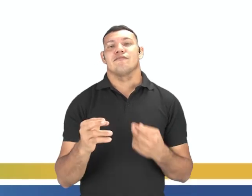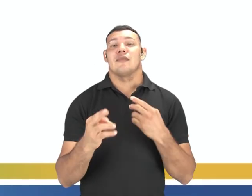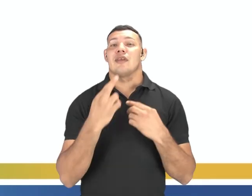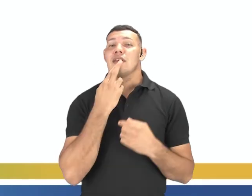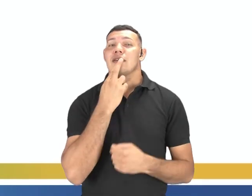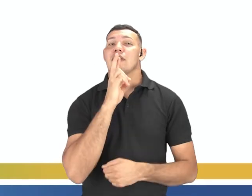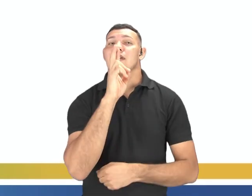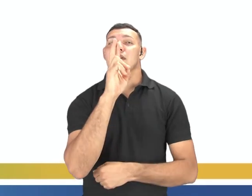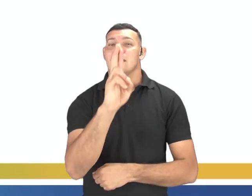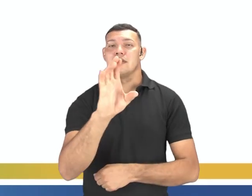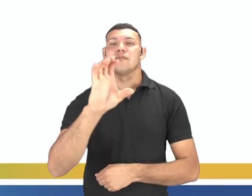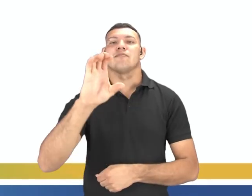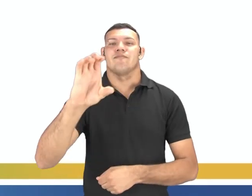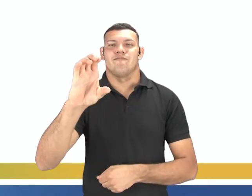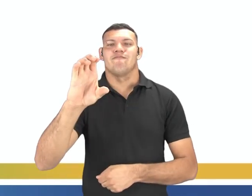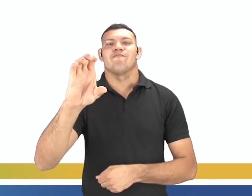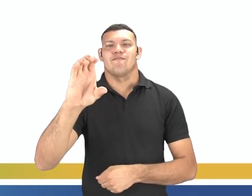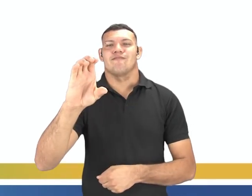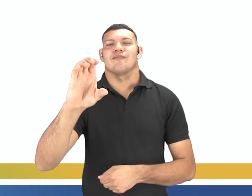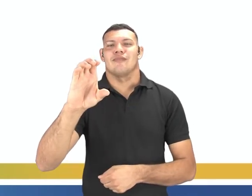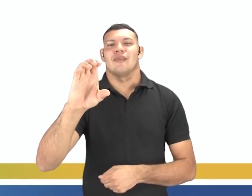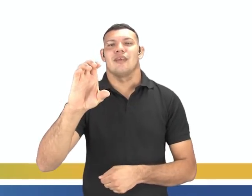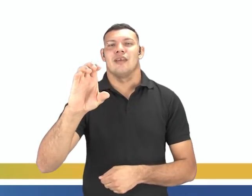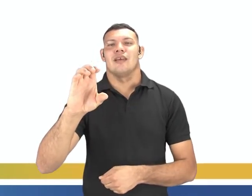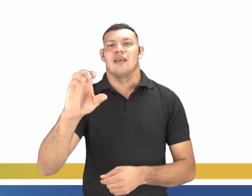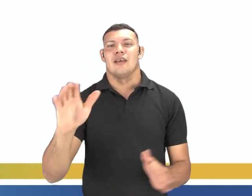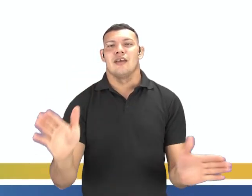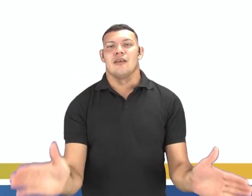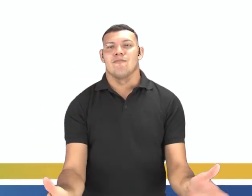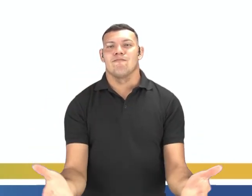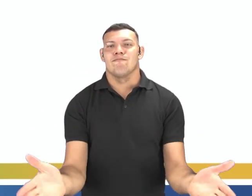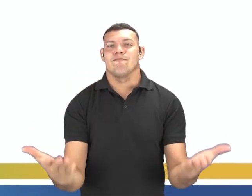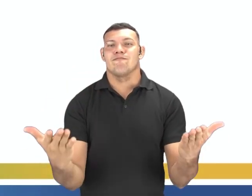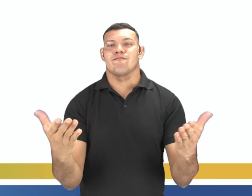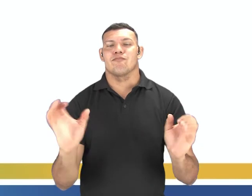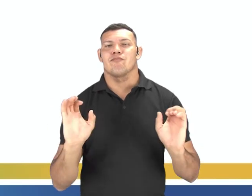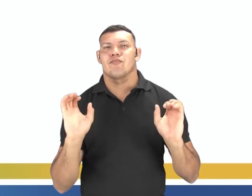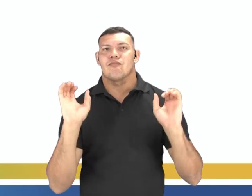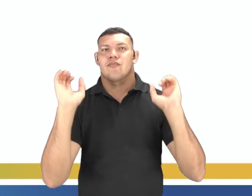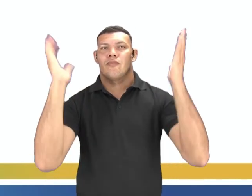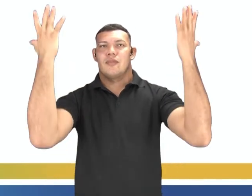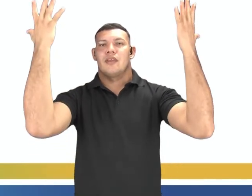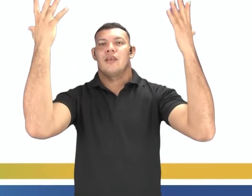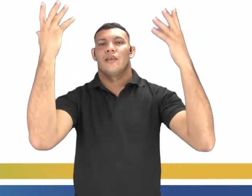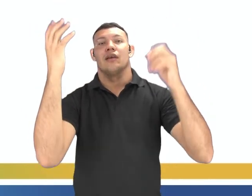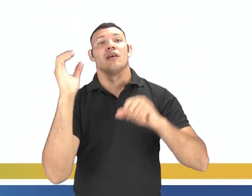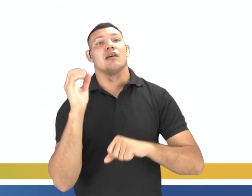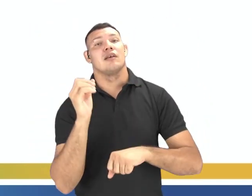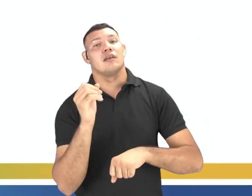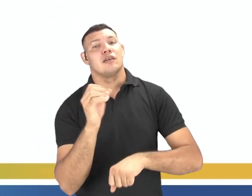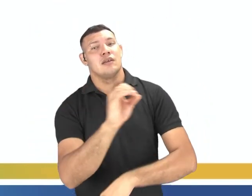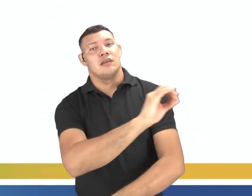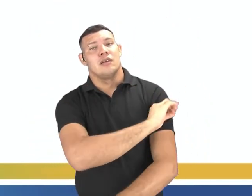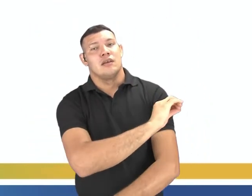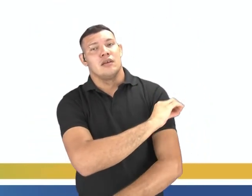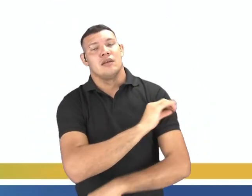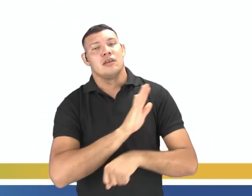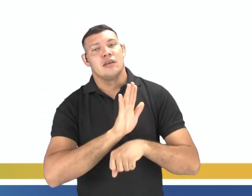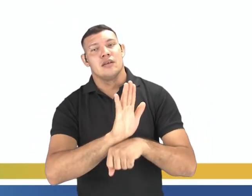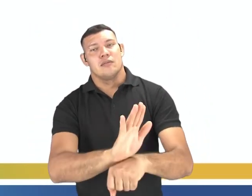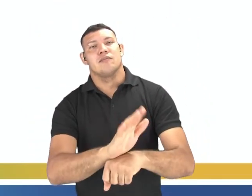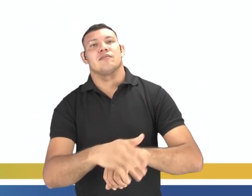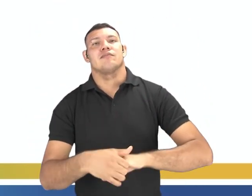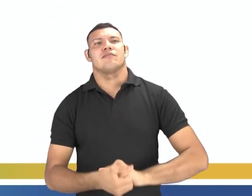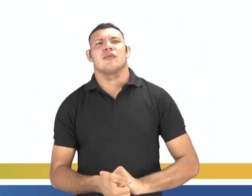Promoveram uma festa beneficente para a creche. As demais todas estão corretas. Por que essa